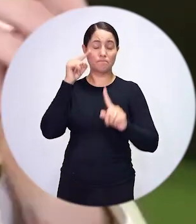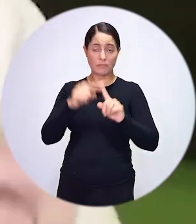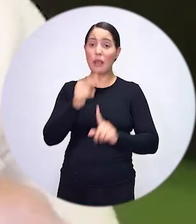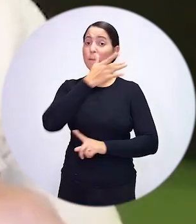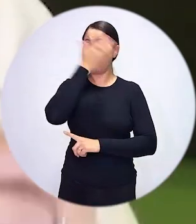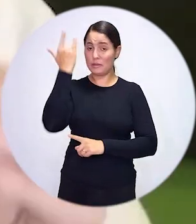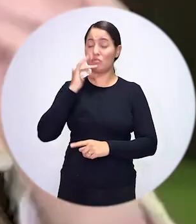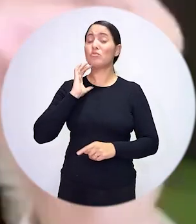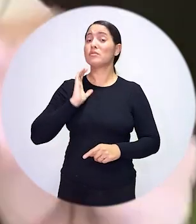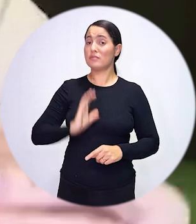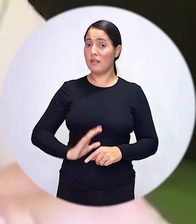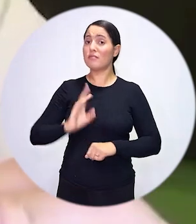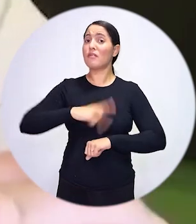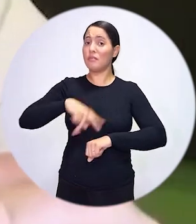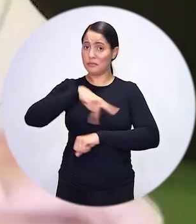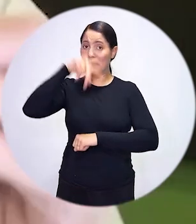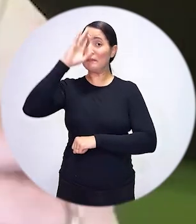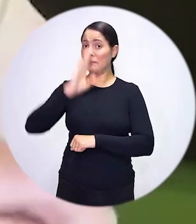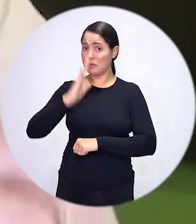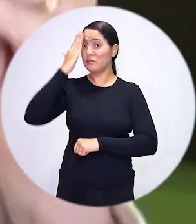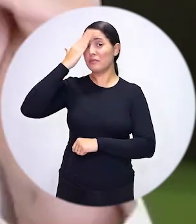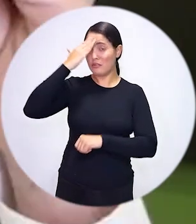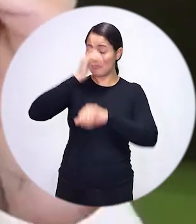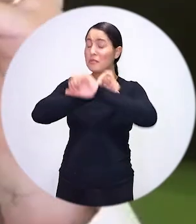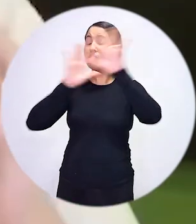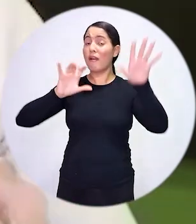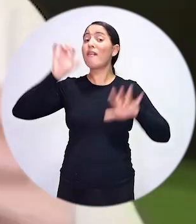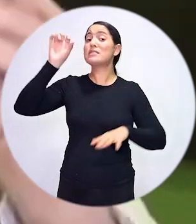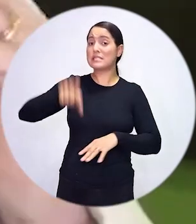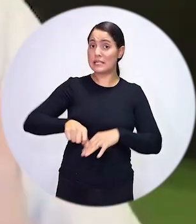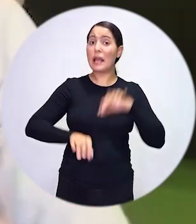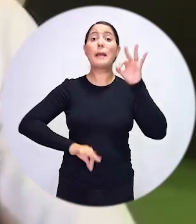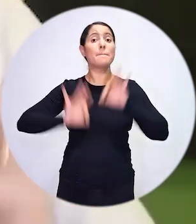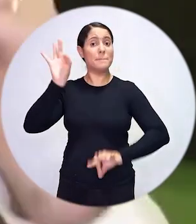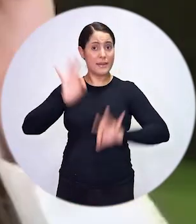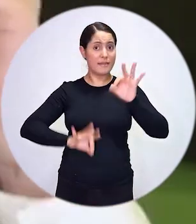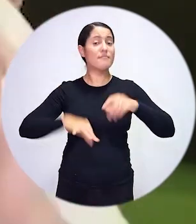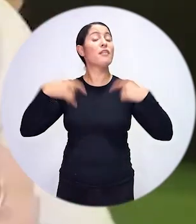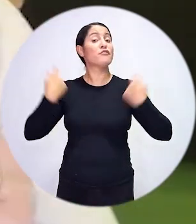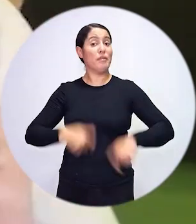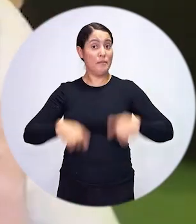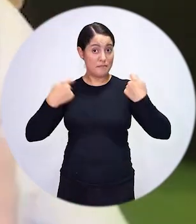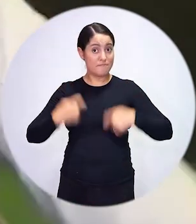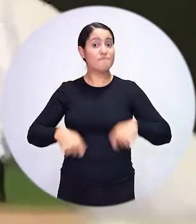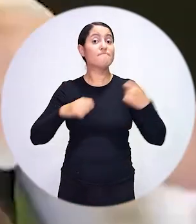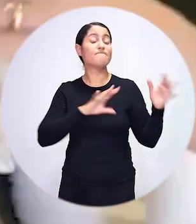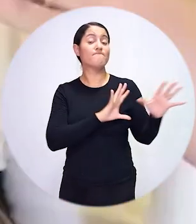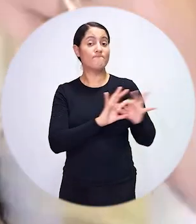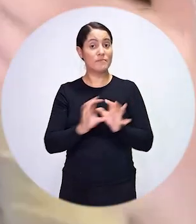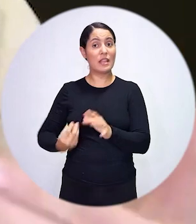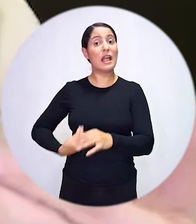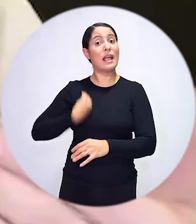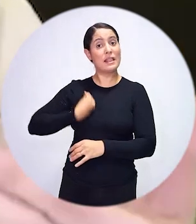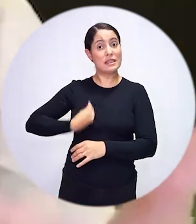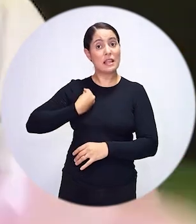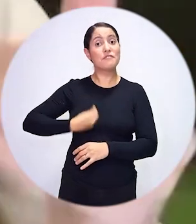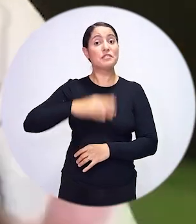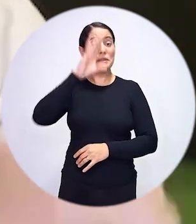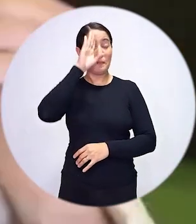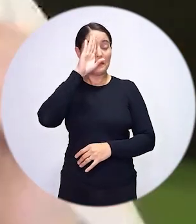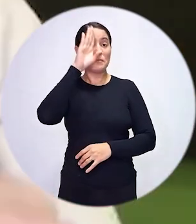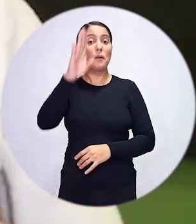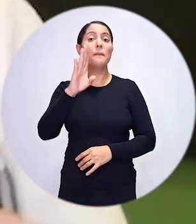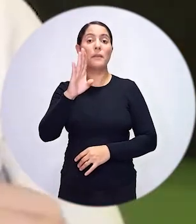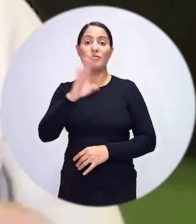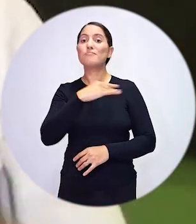que leva o cidadão brasileiro a crer que ele precisa sim planejar tanto a sua vida